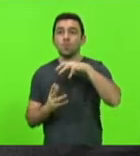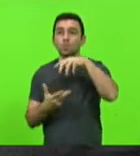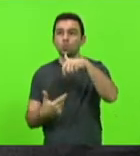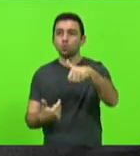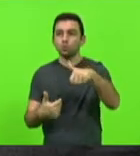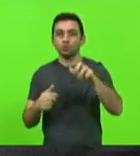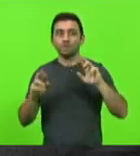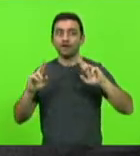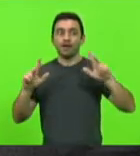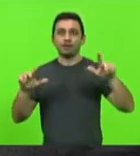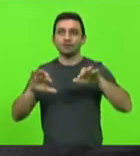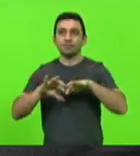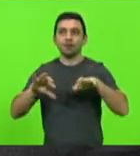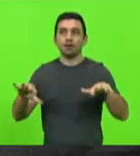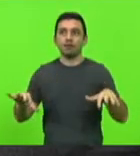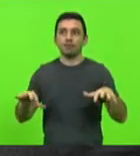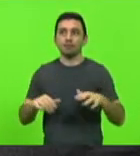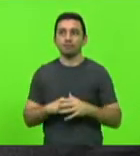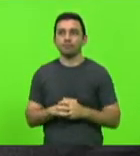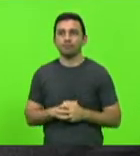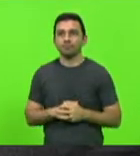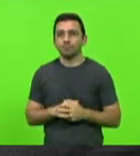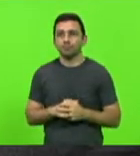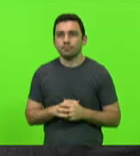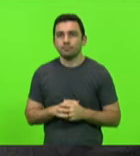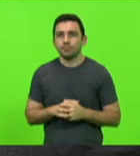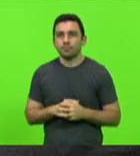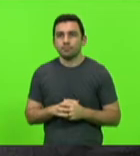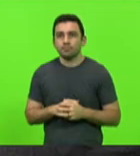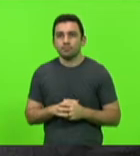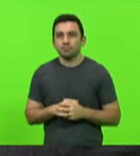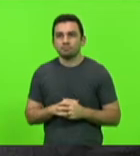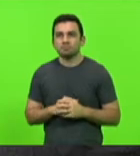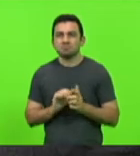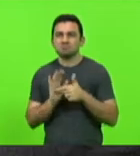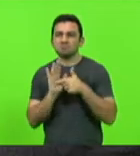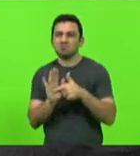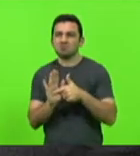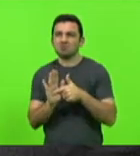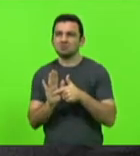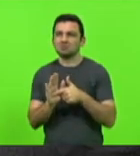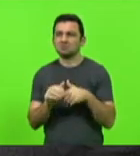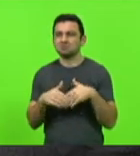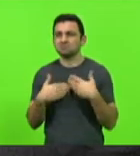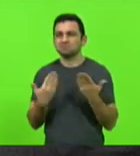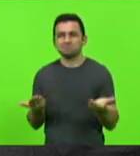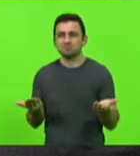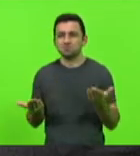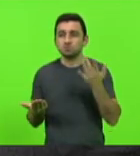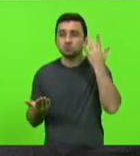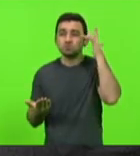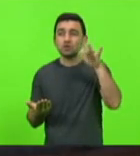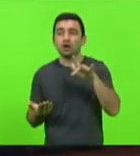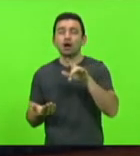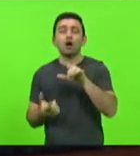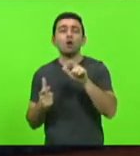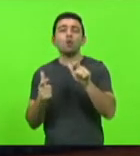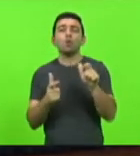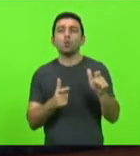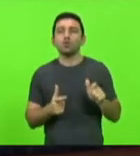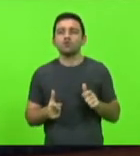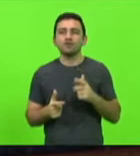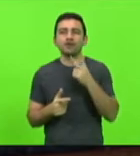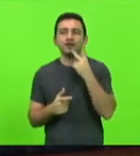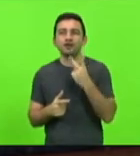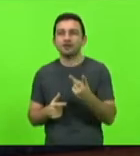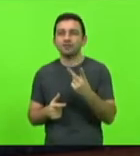paralelo e trazendo esse tipo de... Não sei de onde que eles tiram esses jargões aí,